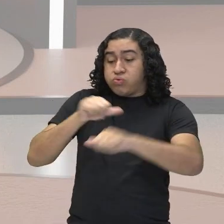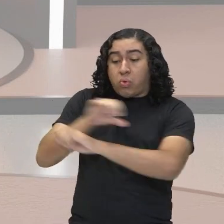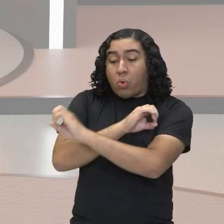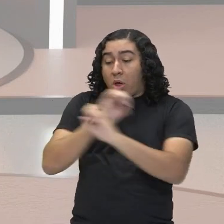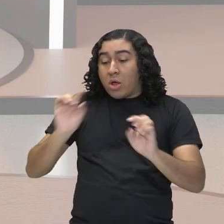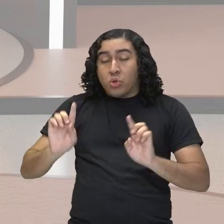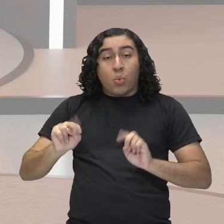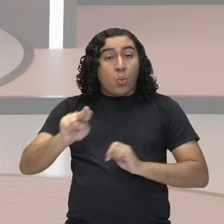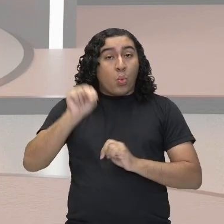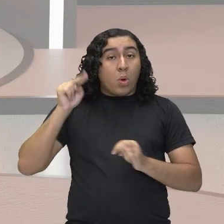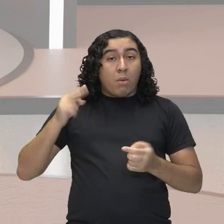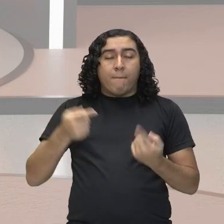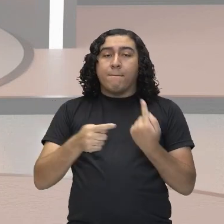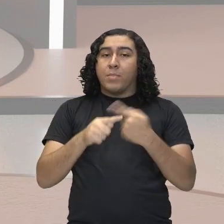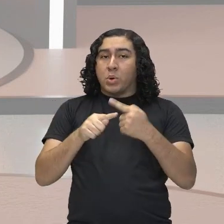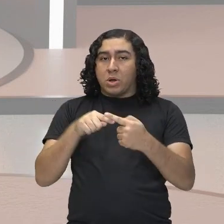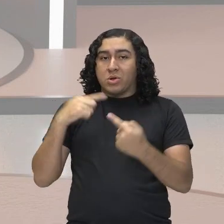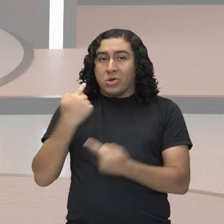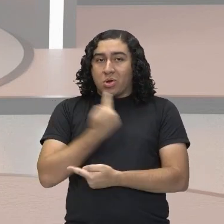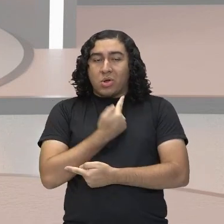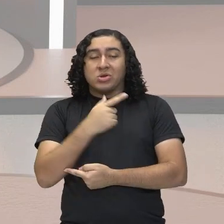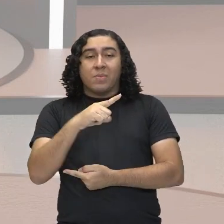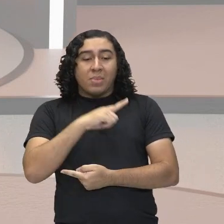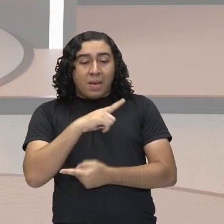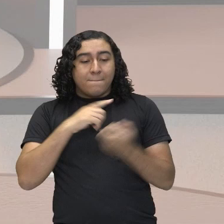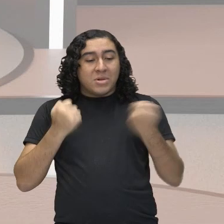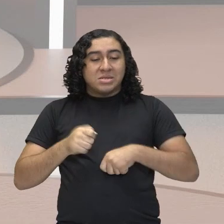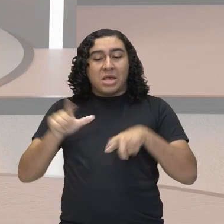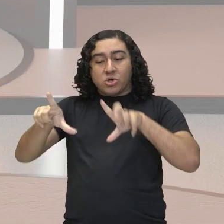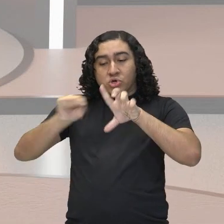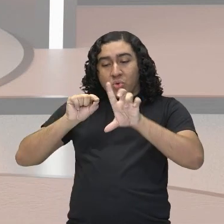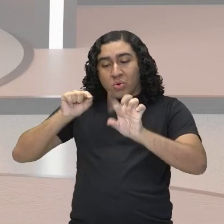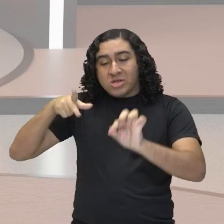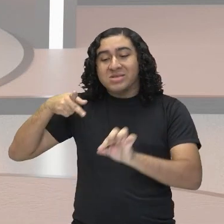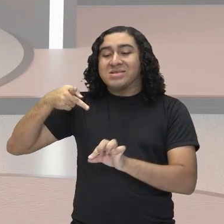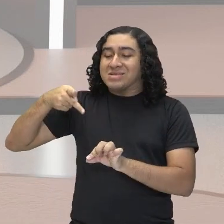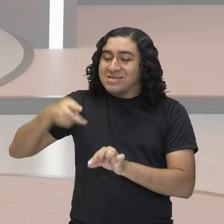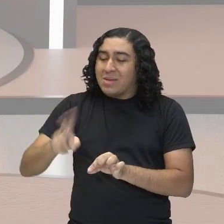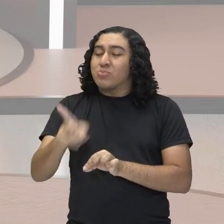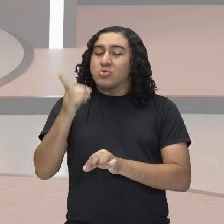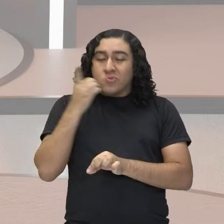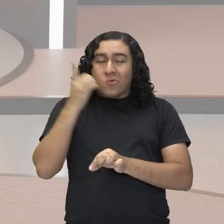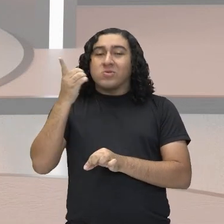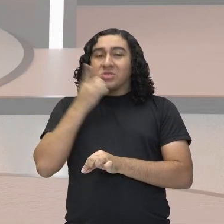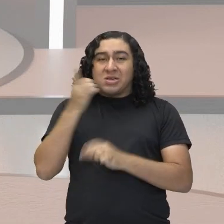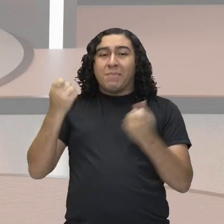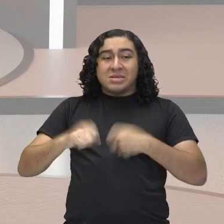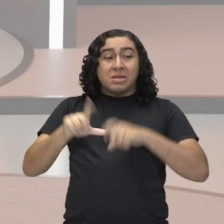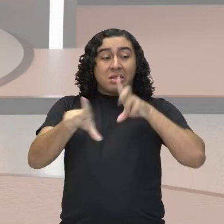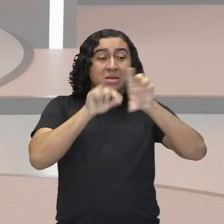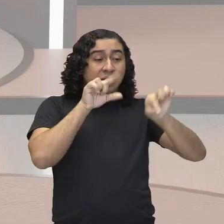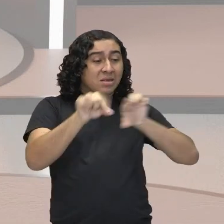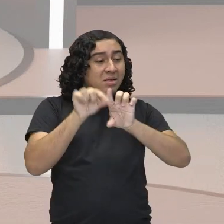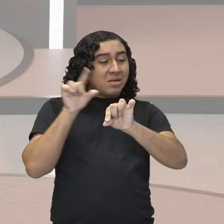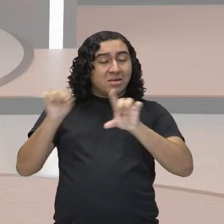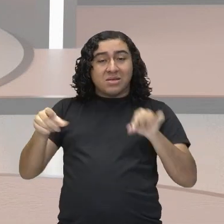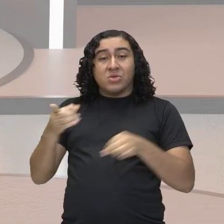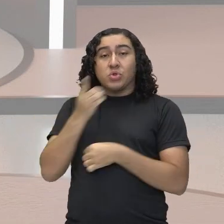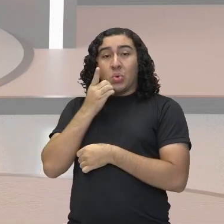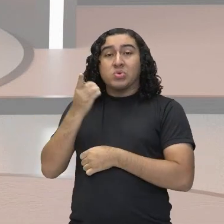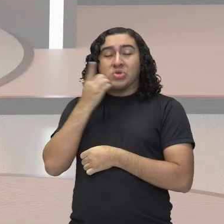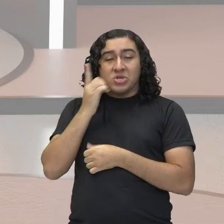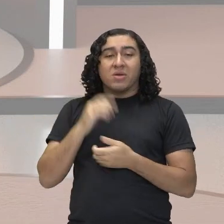existencial? Porque nós temos de escolher a todo instante, a todo momento, dia a